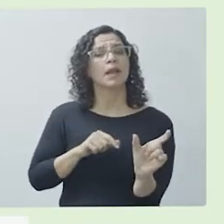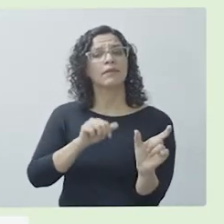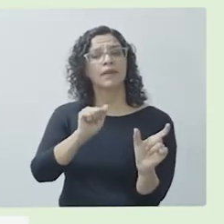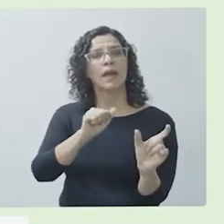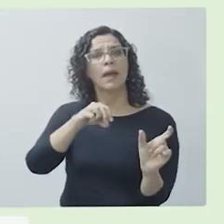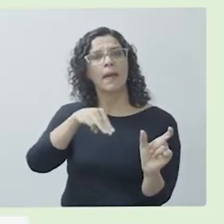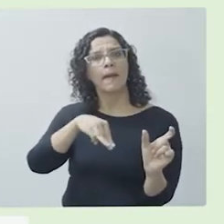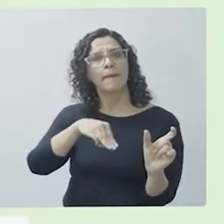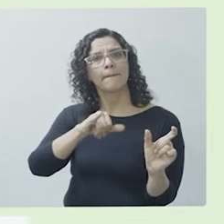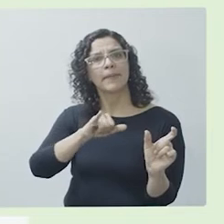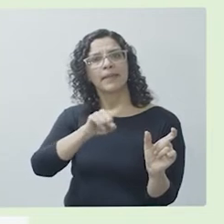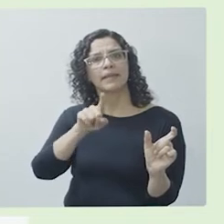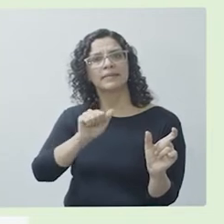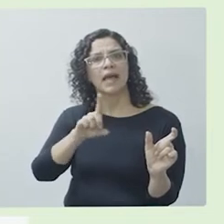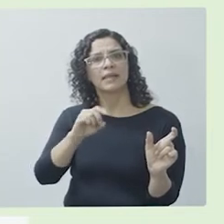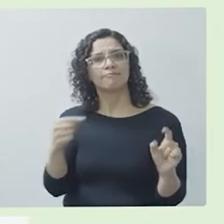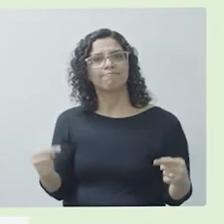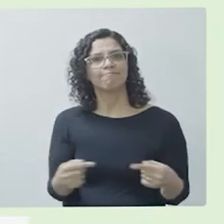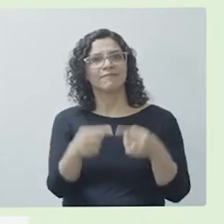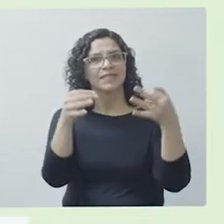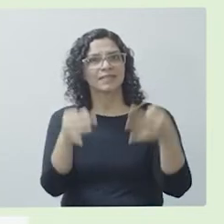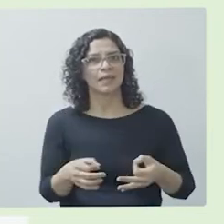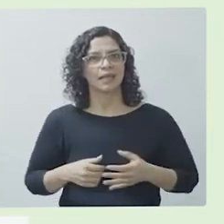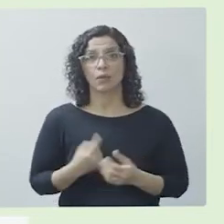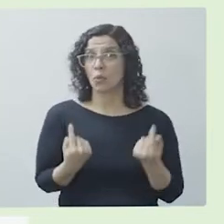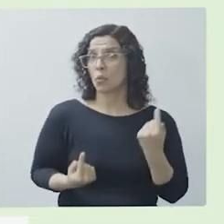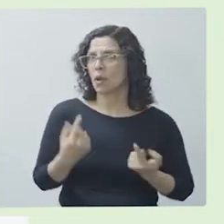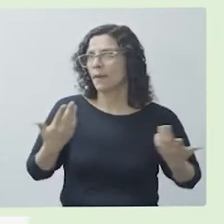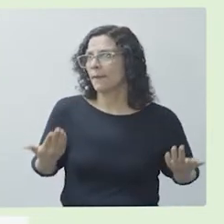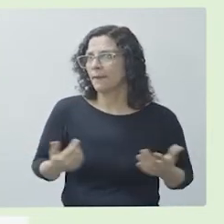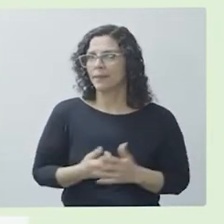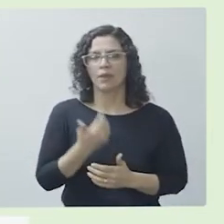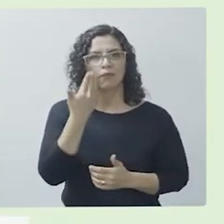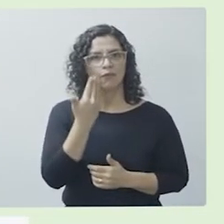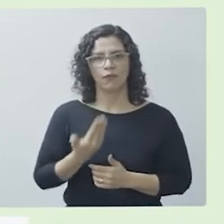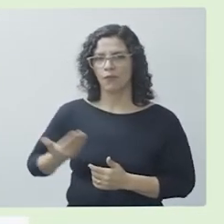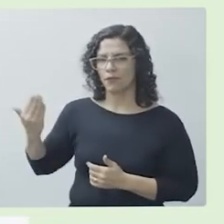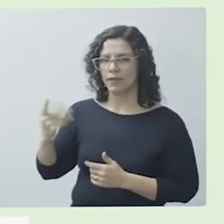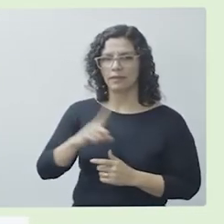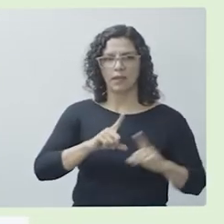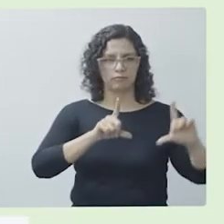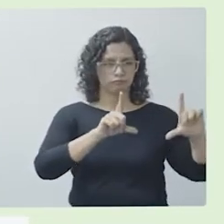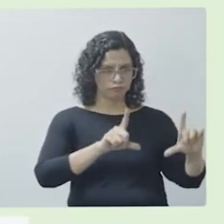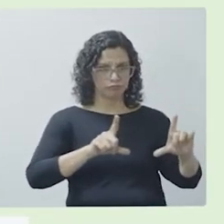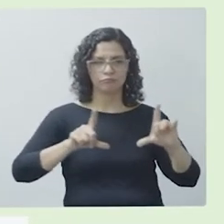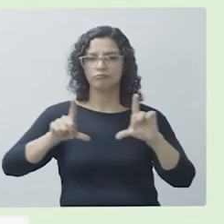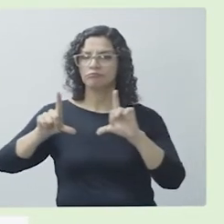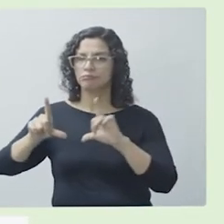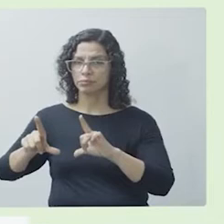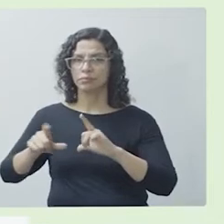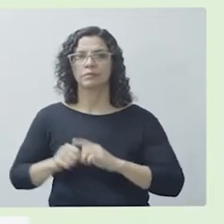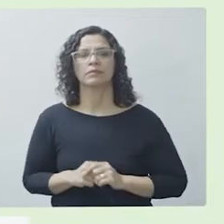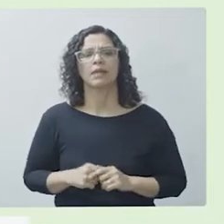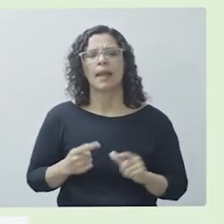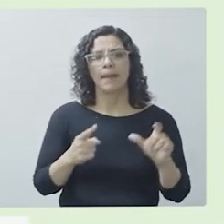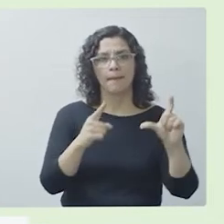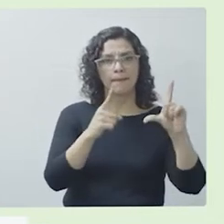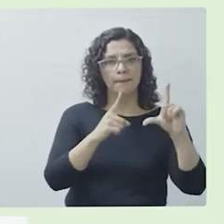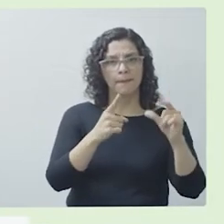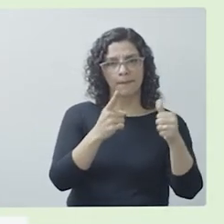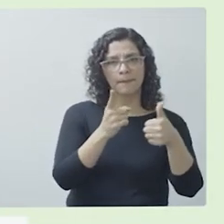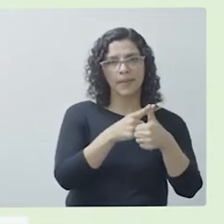palavra amizade? Então vejam, nós temos duas imagens. A